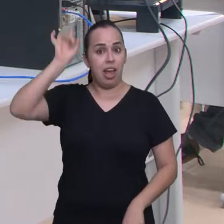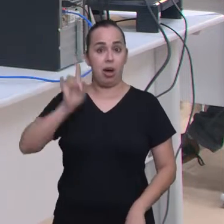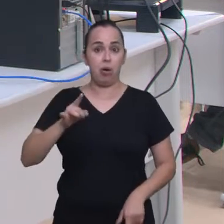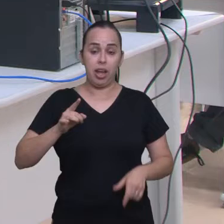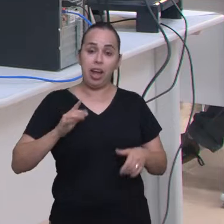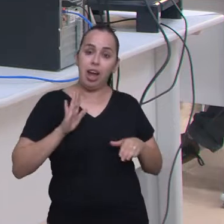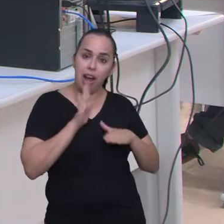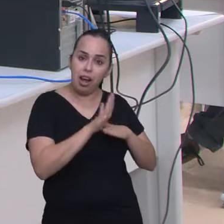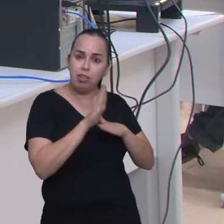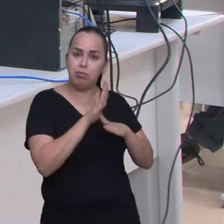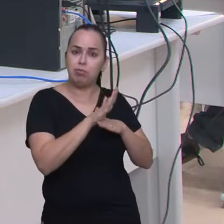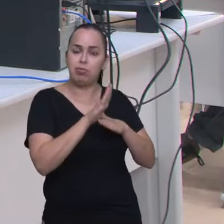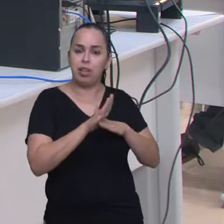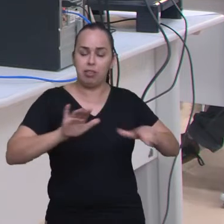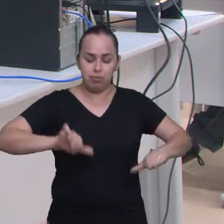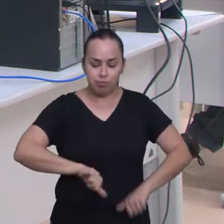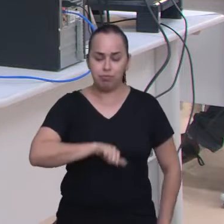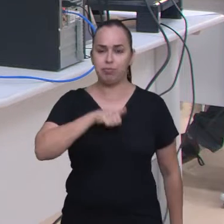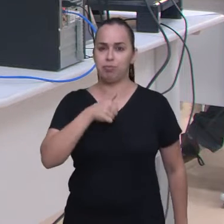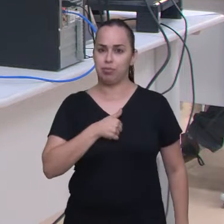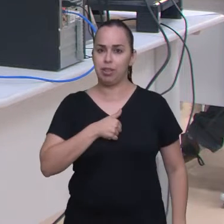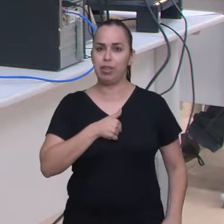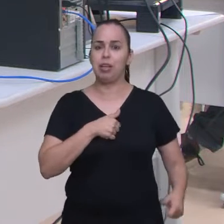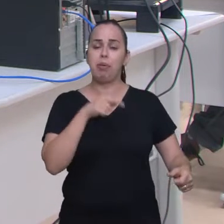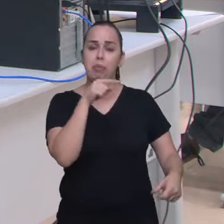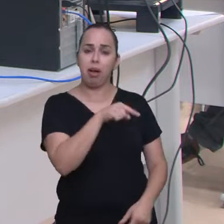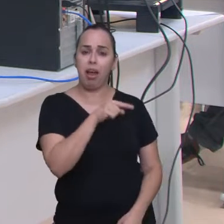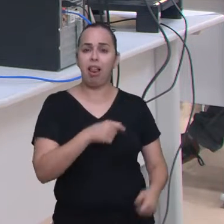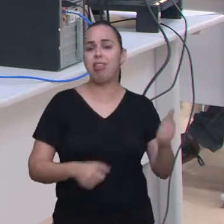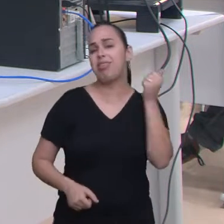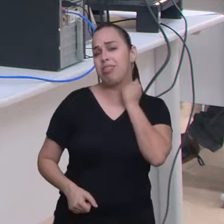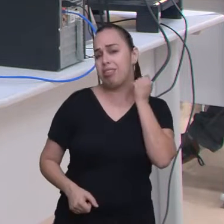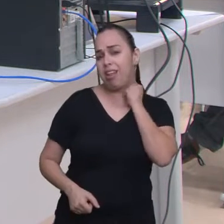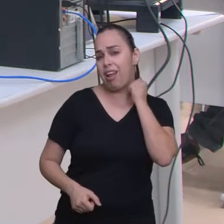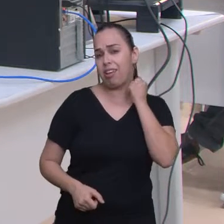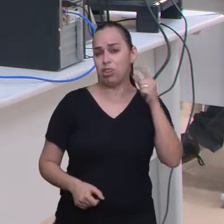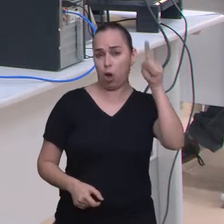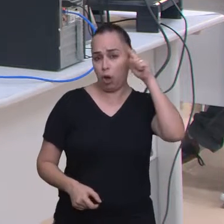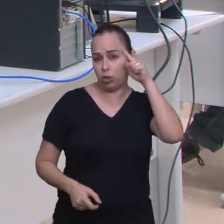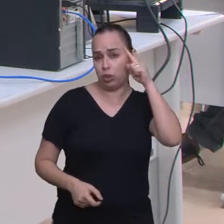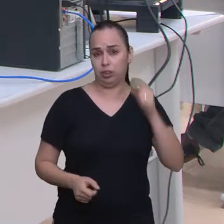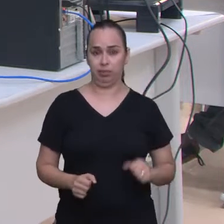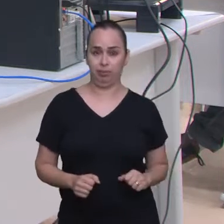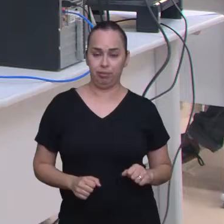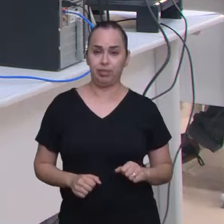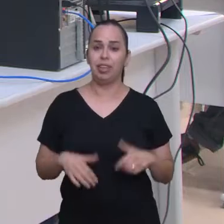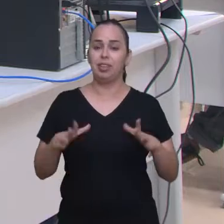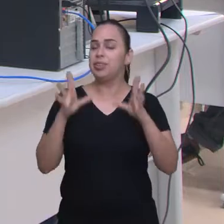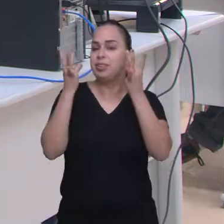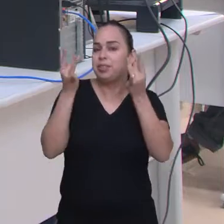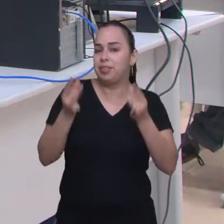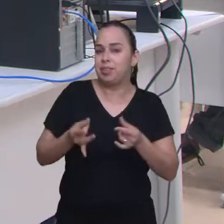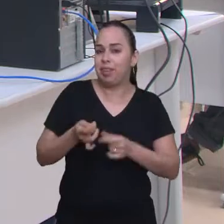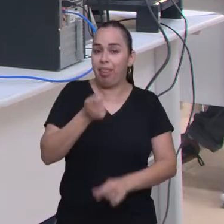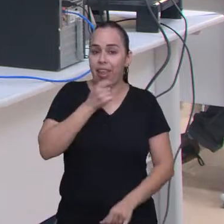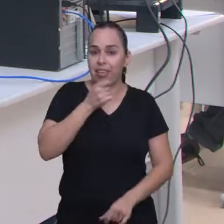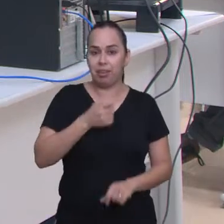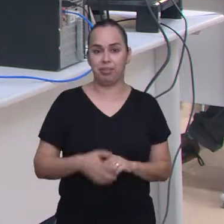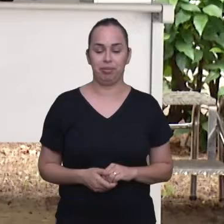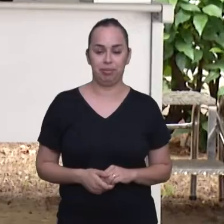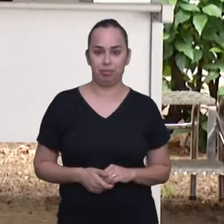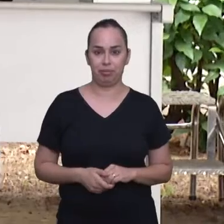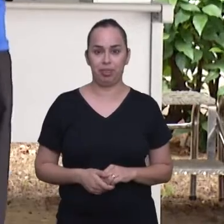auxiliar a saúde emocional dos agentes que enfrentam períodos de estresse durante o dia a dia da profissão. Os detalhes na